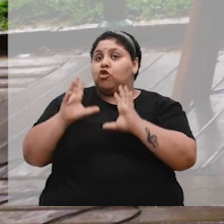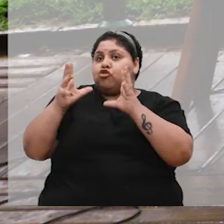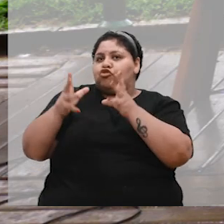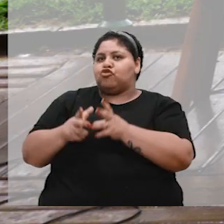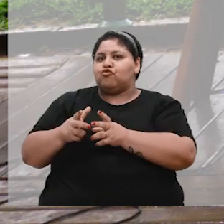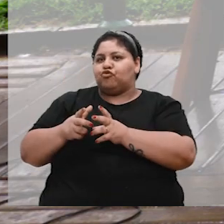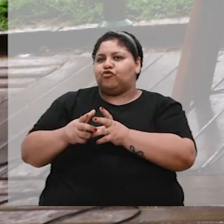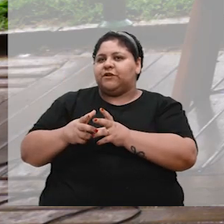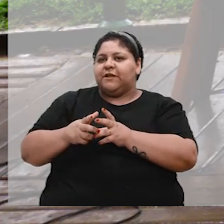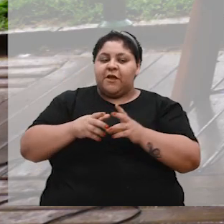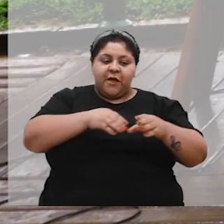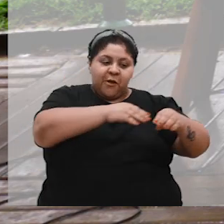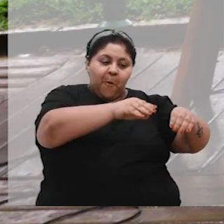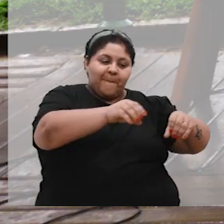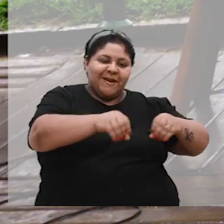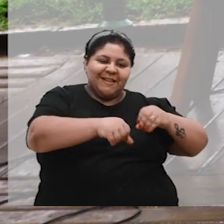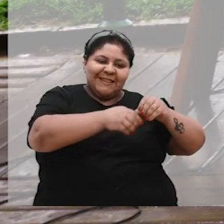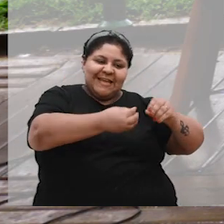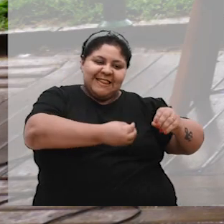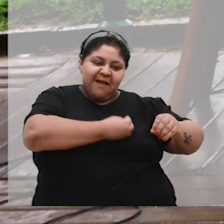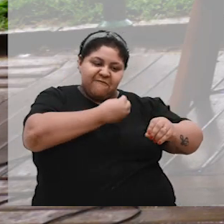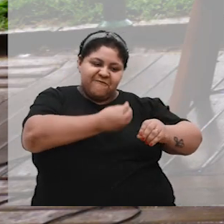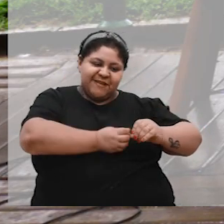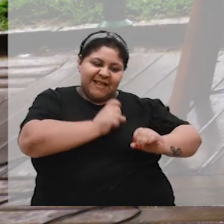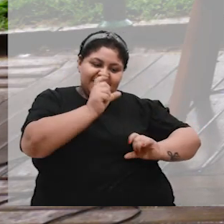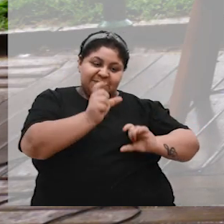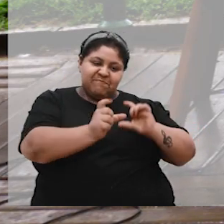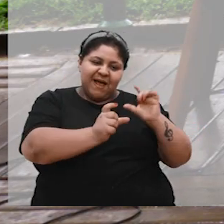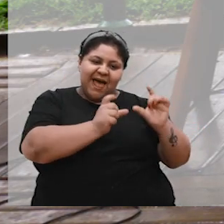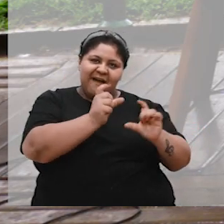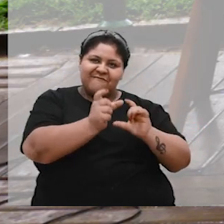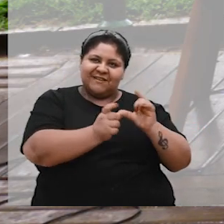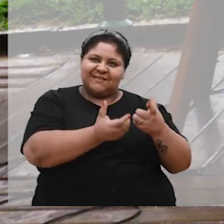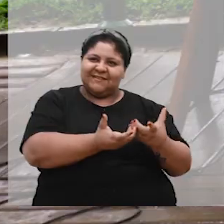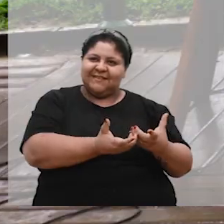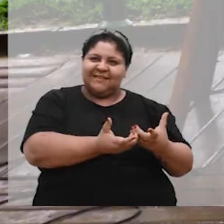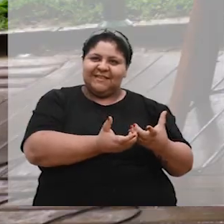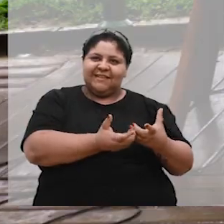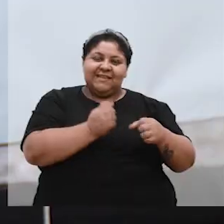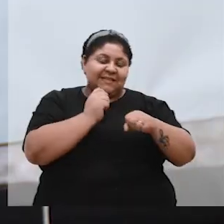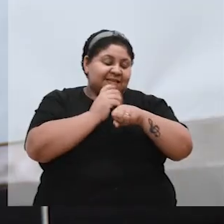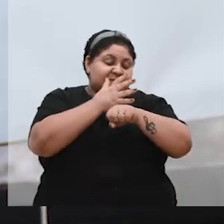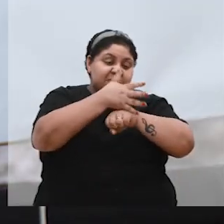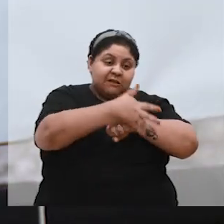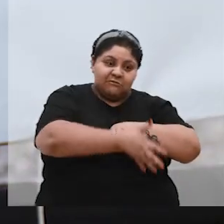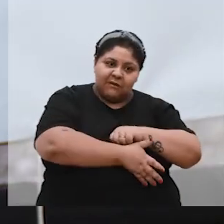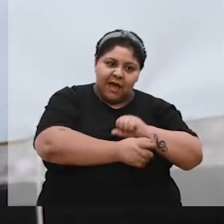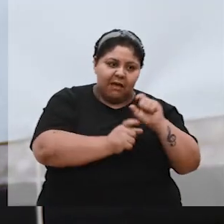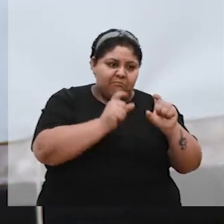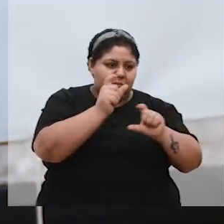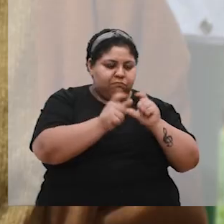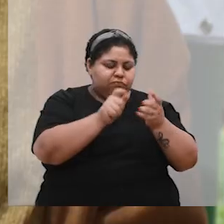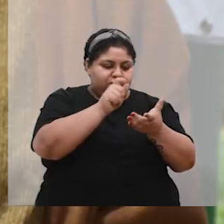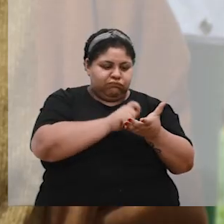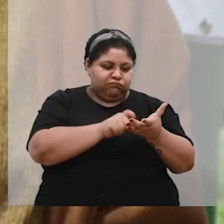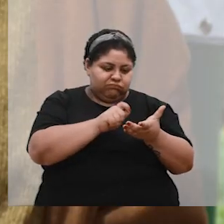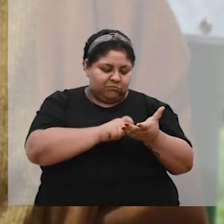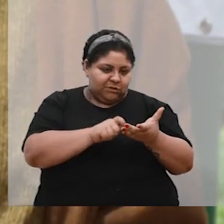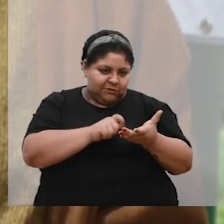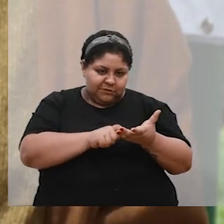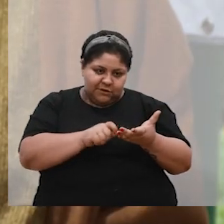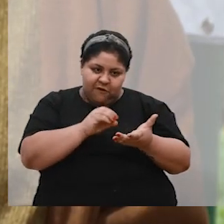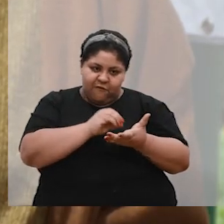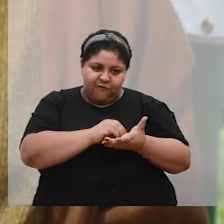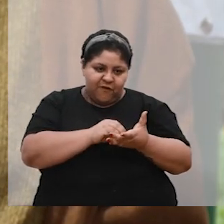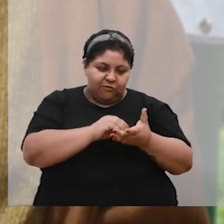que eu semeei, todas aquelas palavras que eu busquei, às vezes nas madrugadas, né? Durante a tua